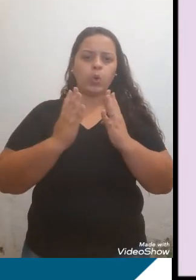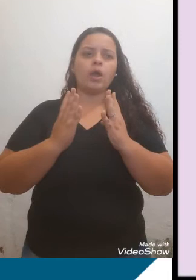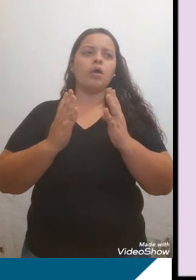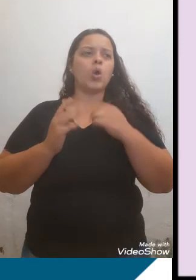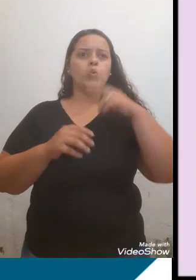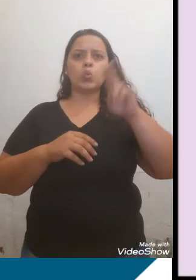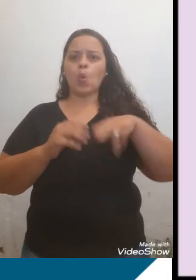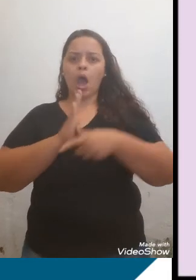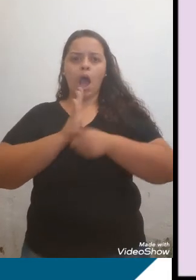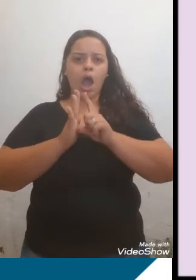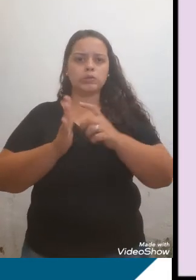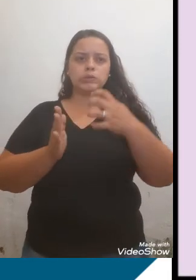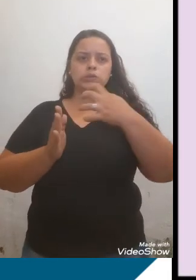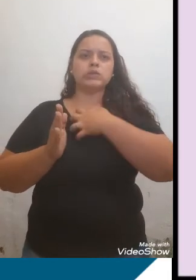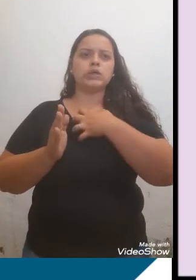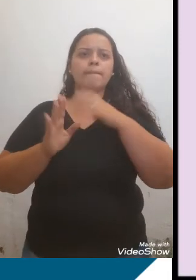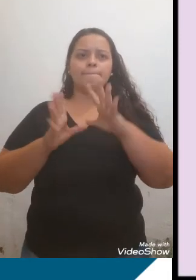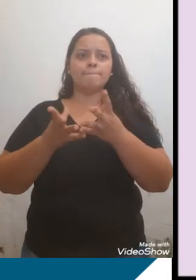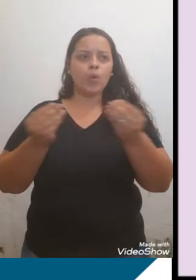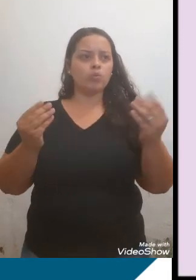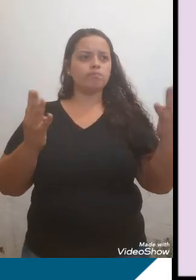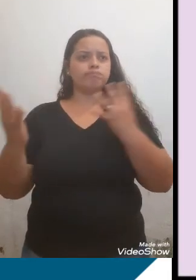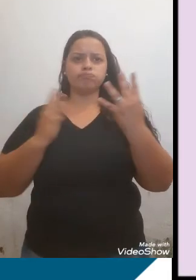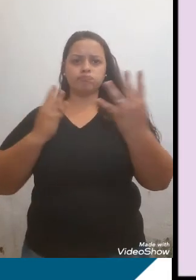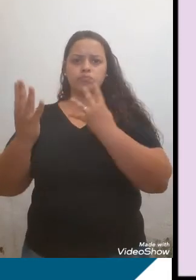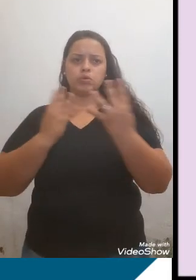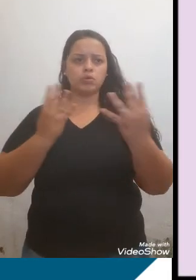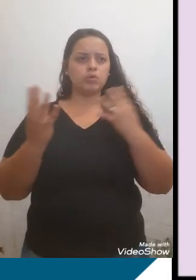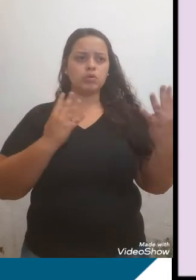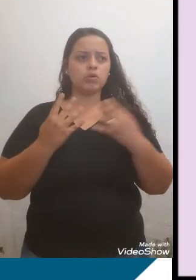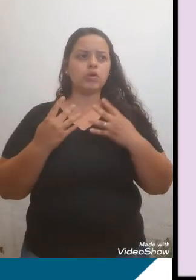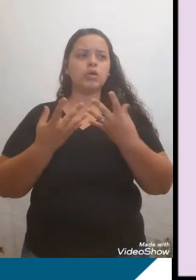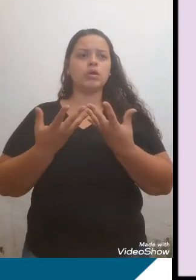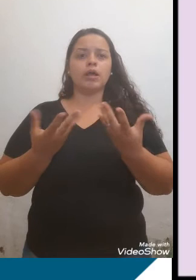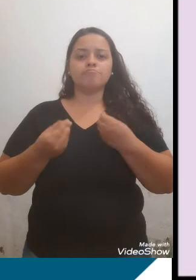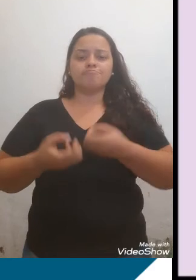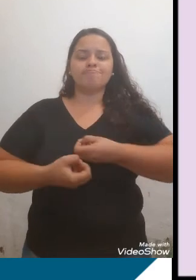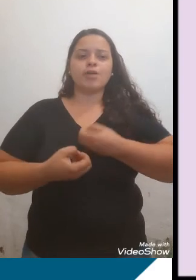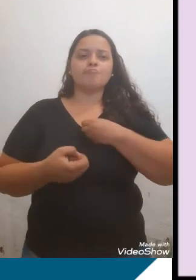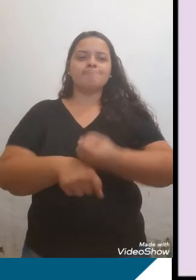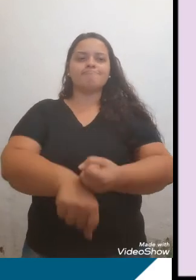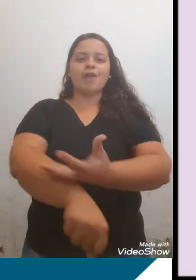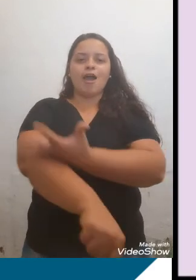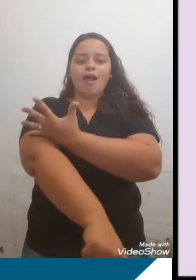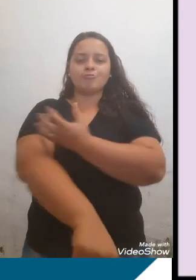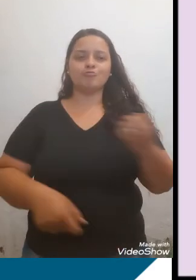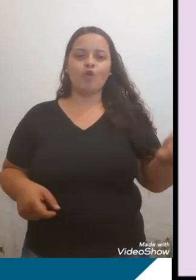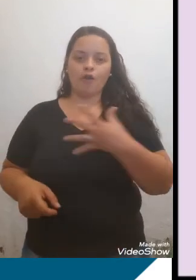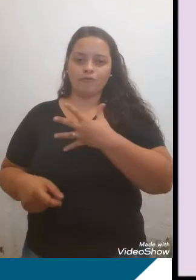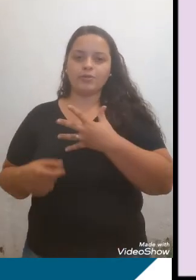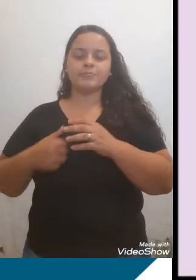estivera antes em uma situação parecida, e o mar tumultuoso de cabeças humanas me enchia, portanto, com uma emoção deliciosamente